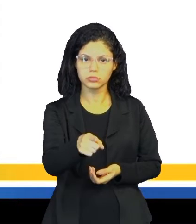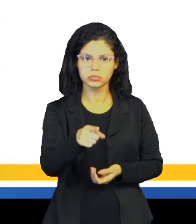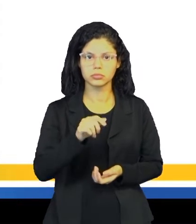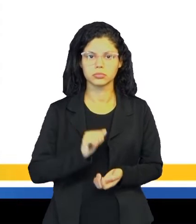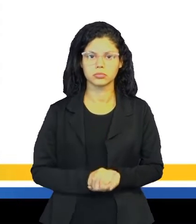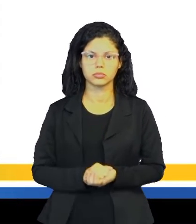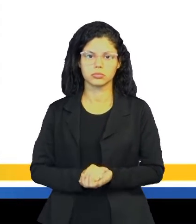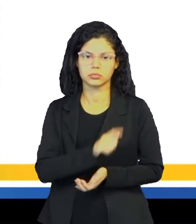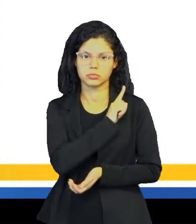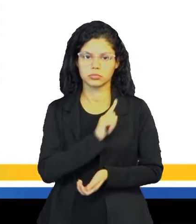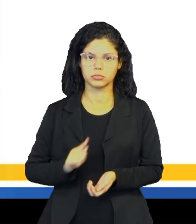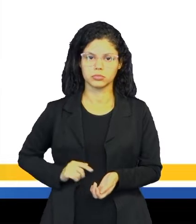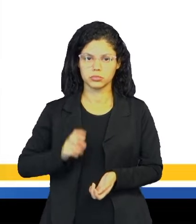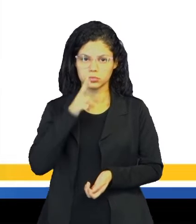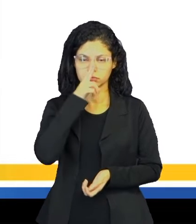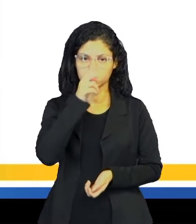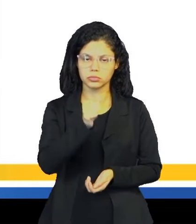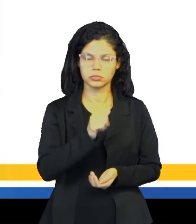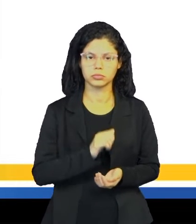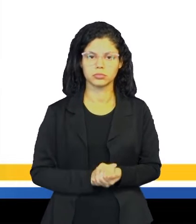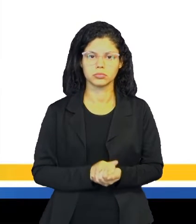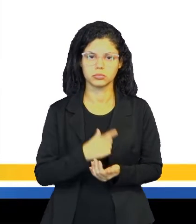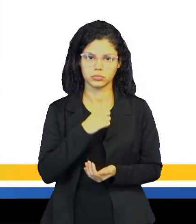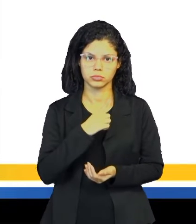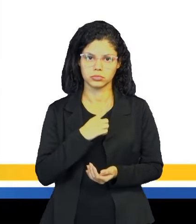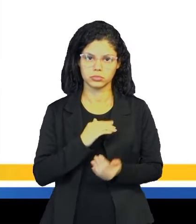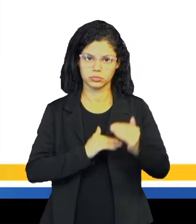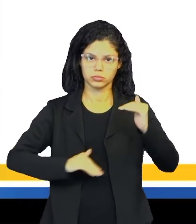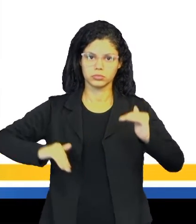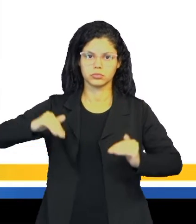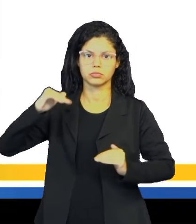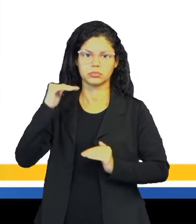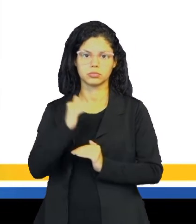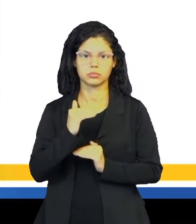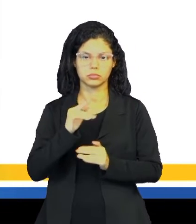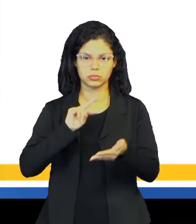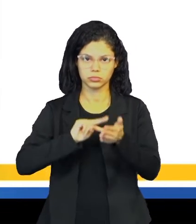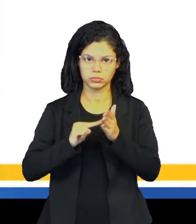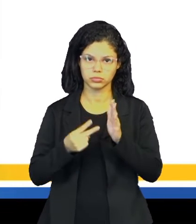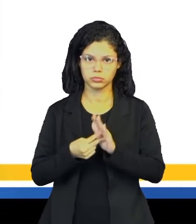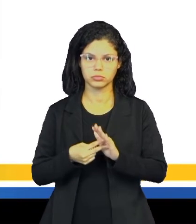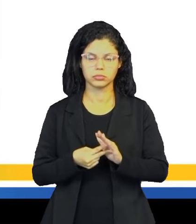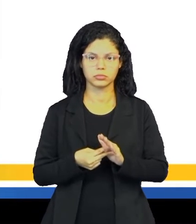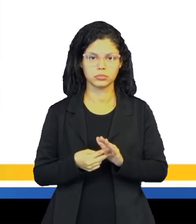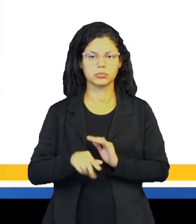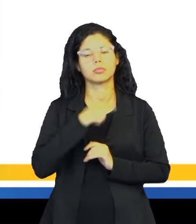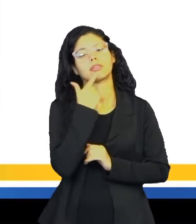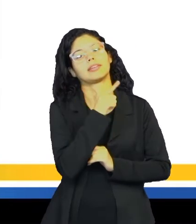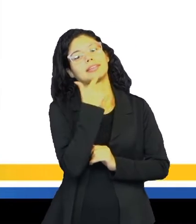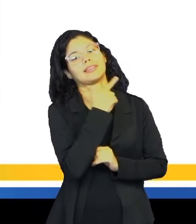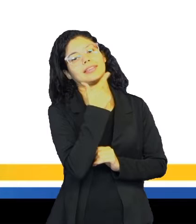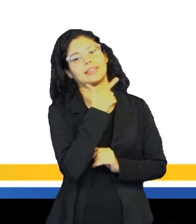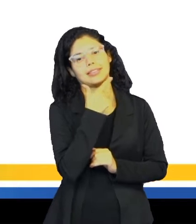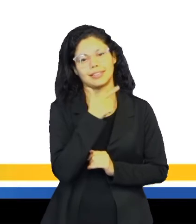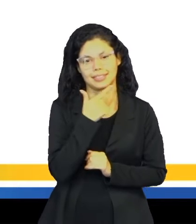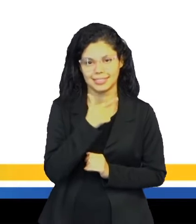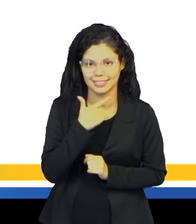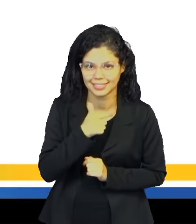né, governo em que o poder exerce a soberania. E aí ela lê o significado de democracia e morre de rir.